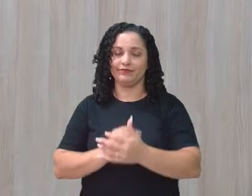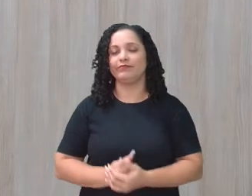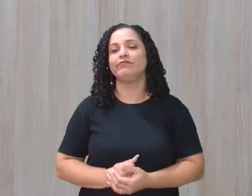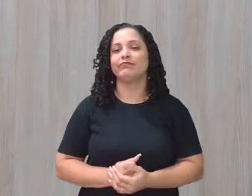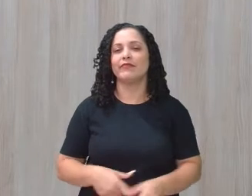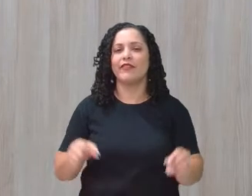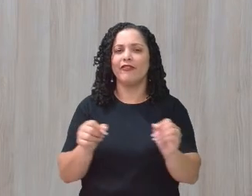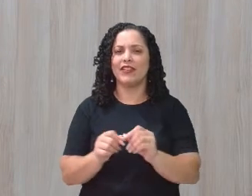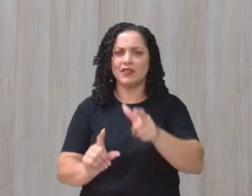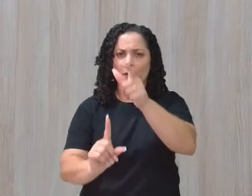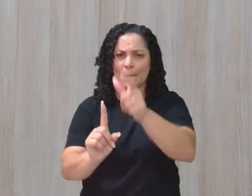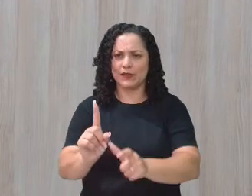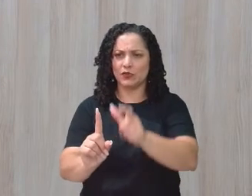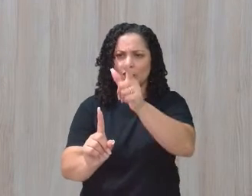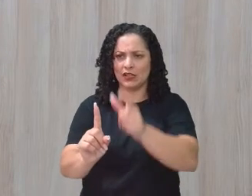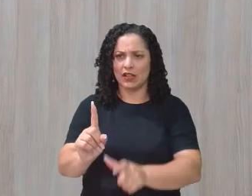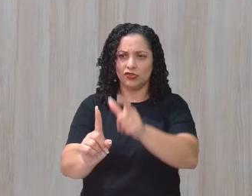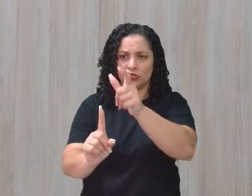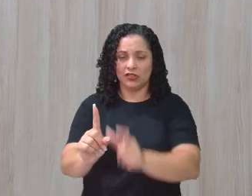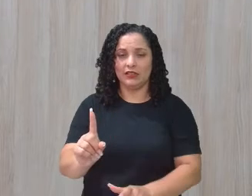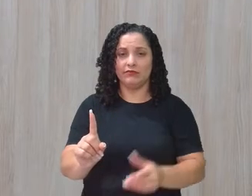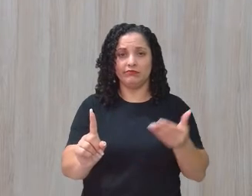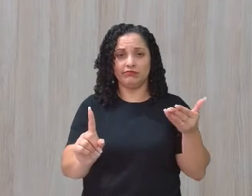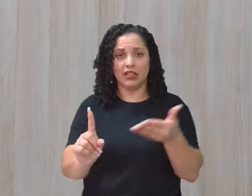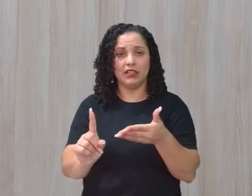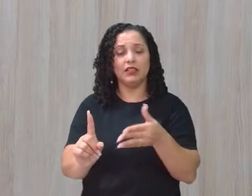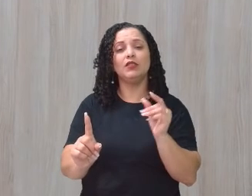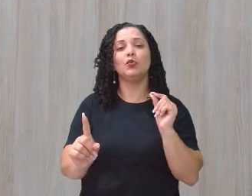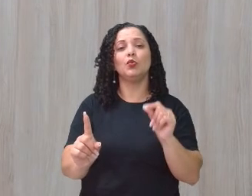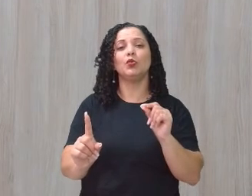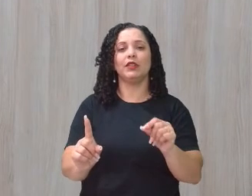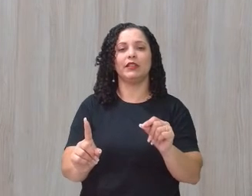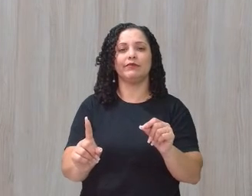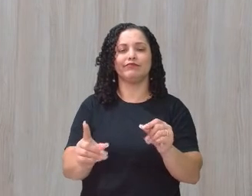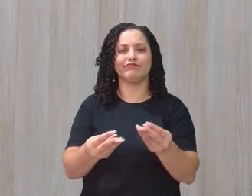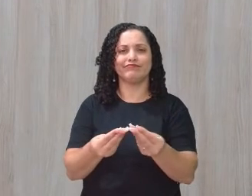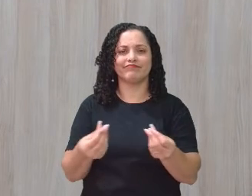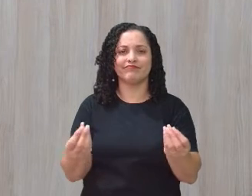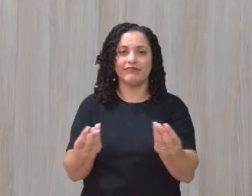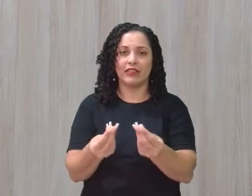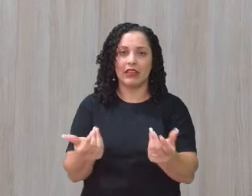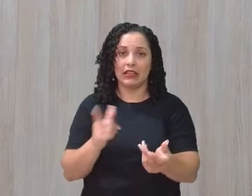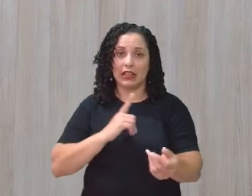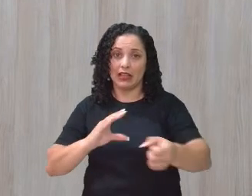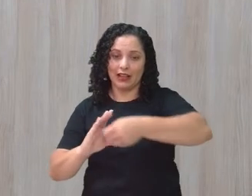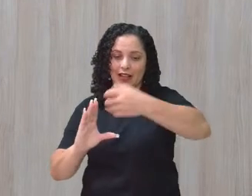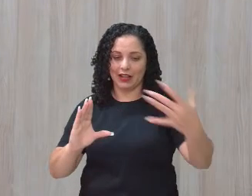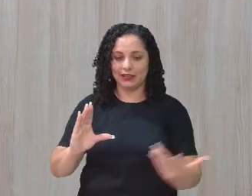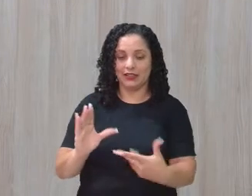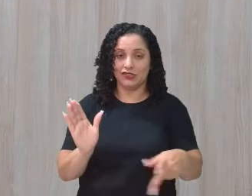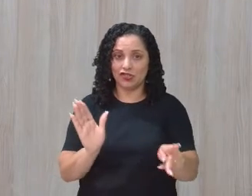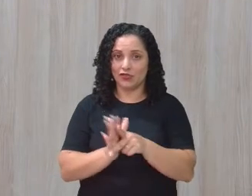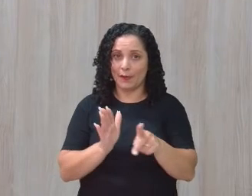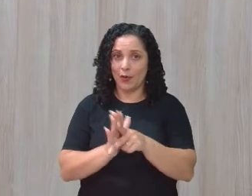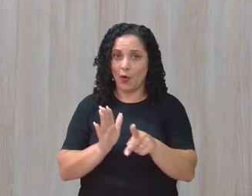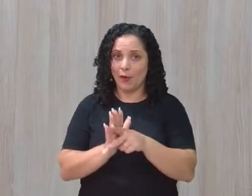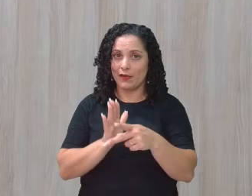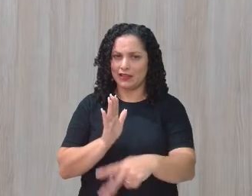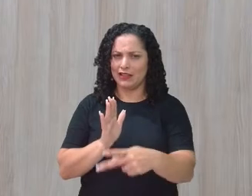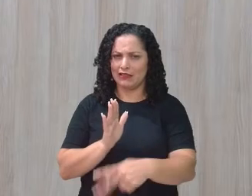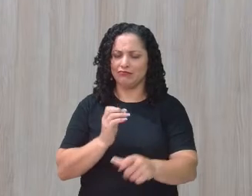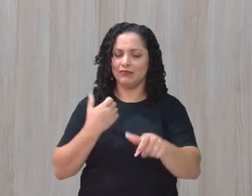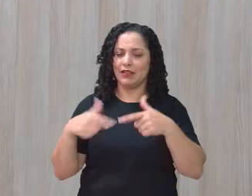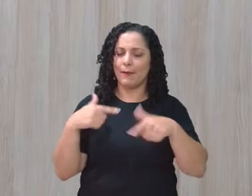o personagem tipo é aquele que funciona dentro de uma estrutura específica, dentro de características que servem àquele tipo